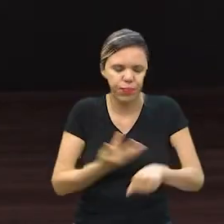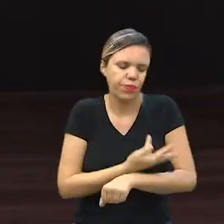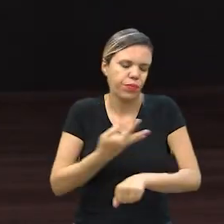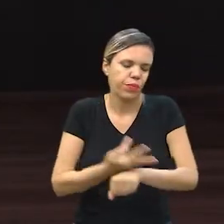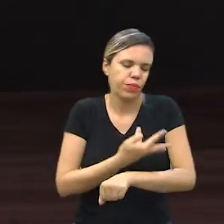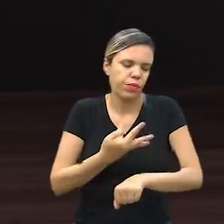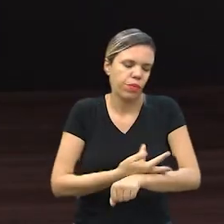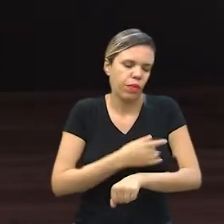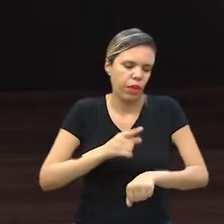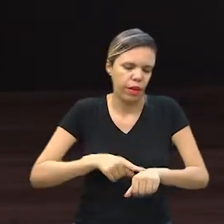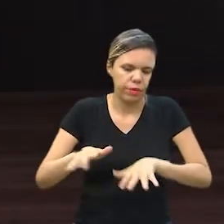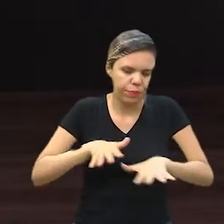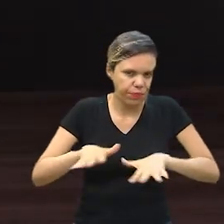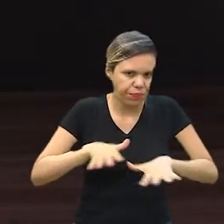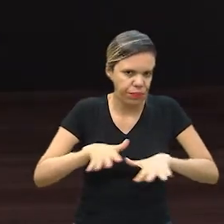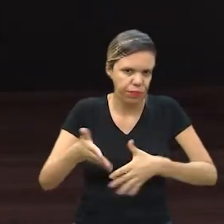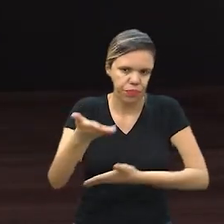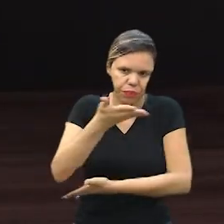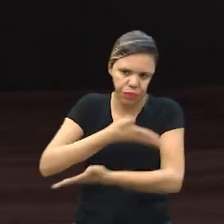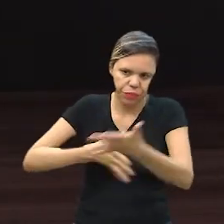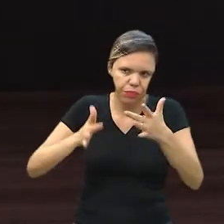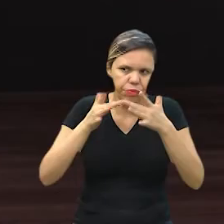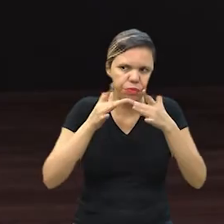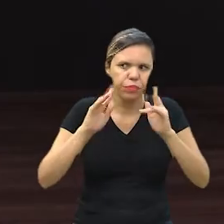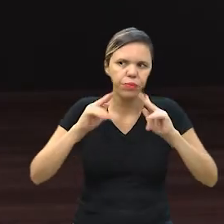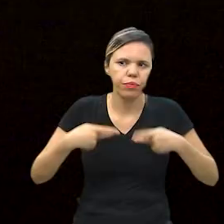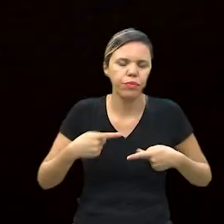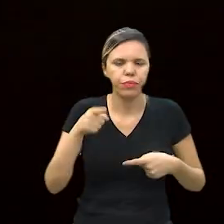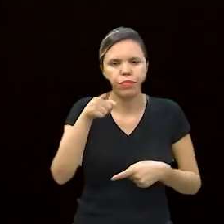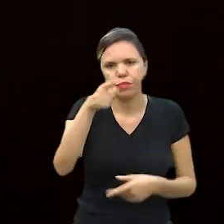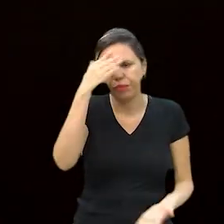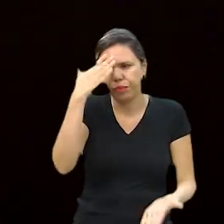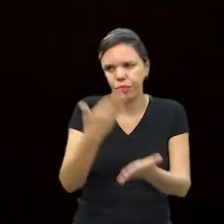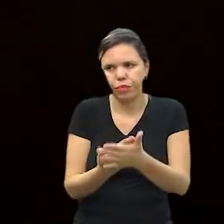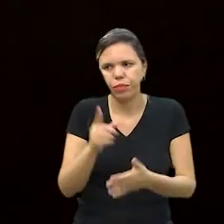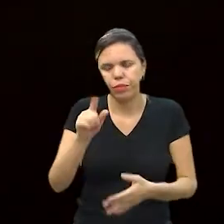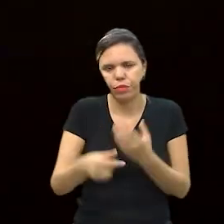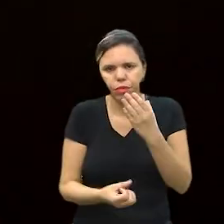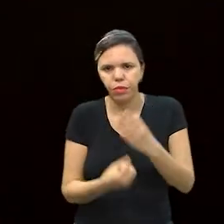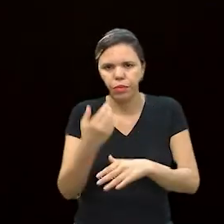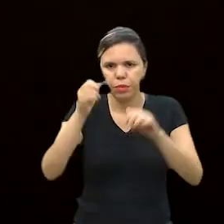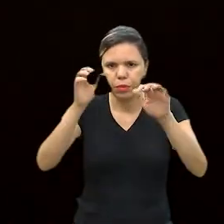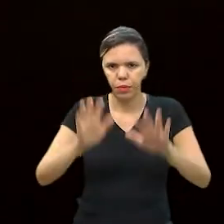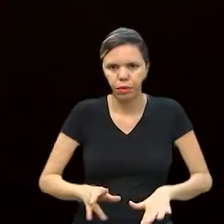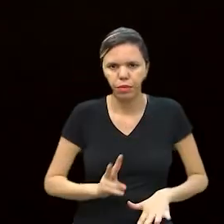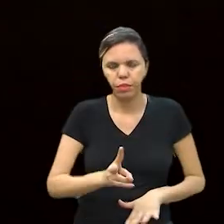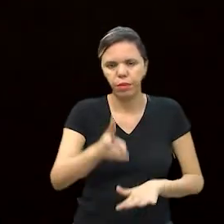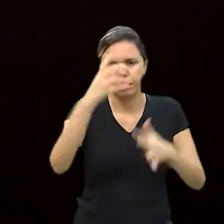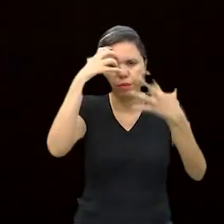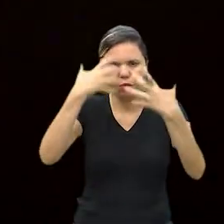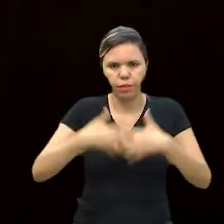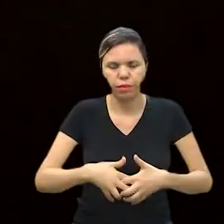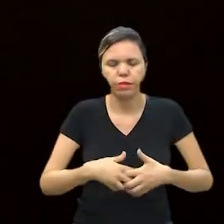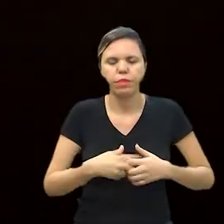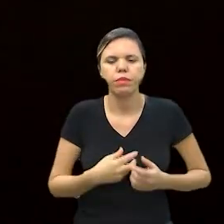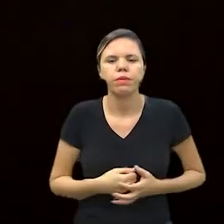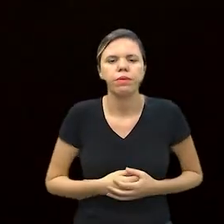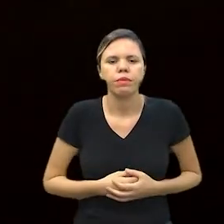de sobrevivência, nesse movimento de relações humanas. E você acredita que isso veio para ficar, essa